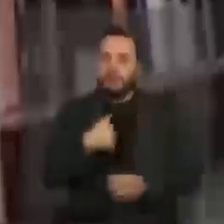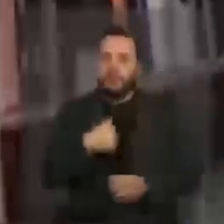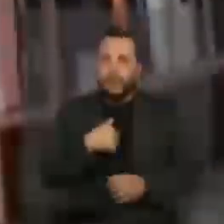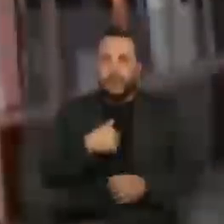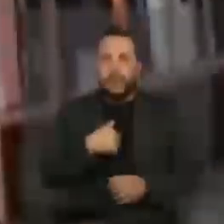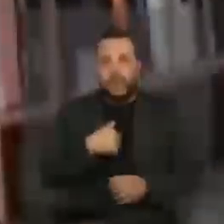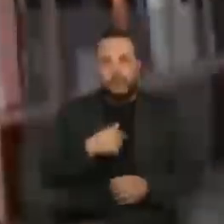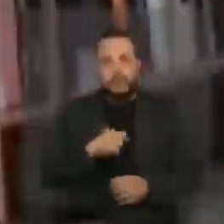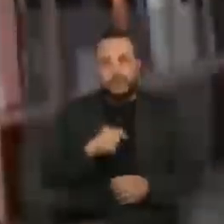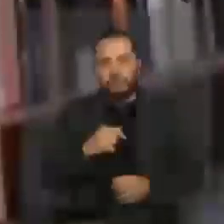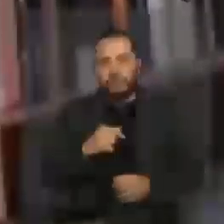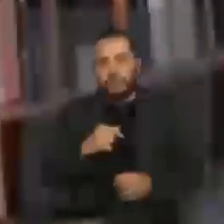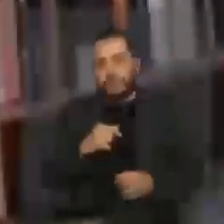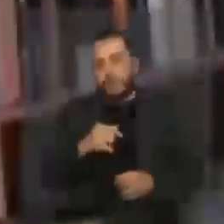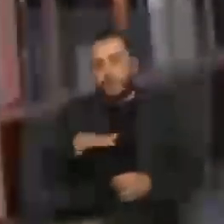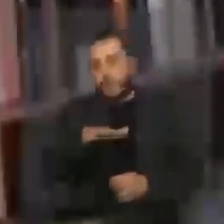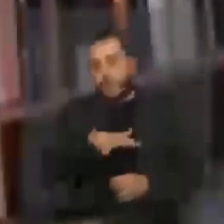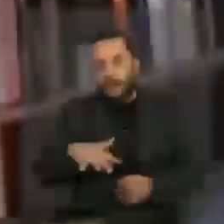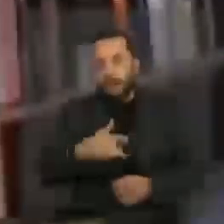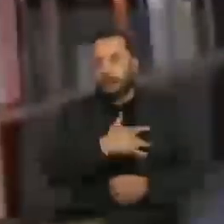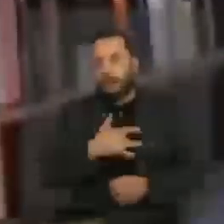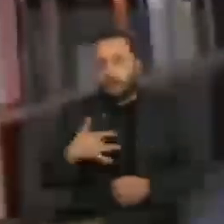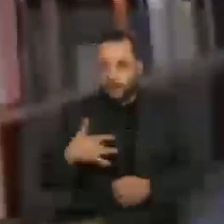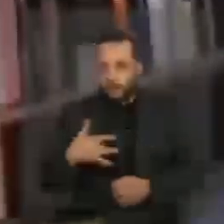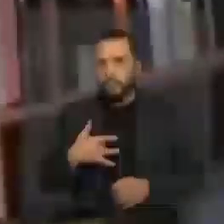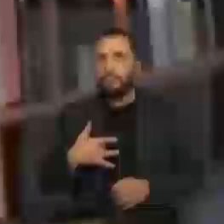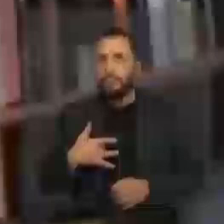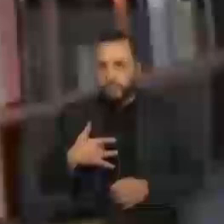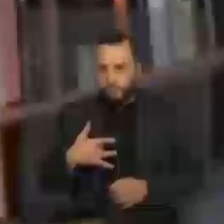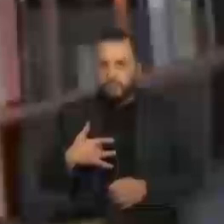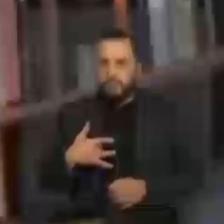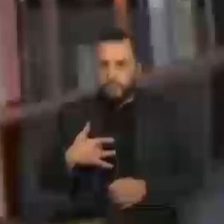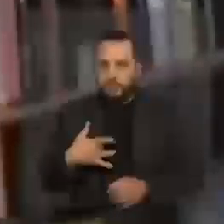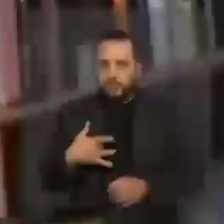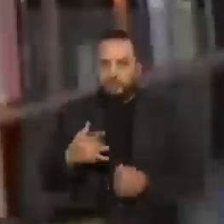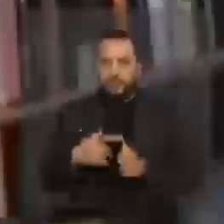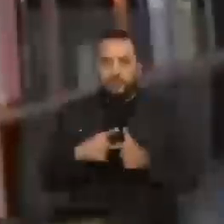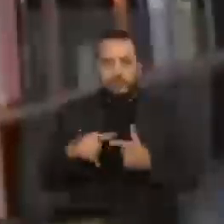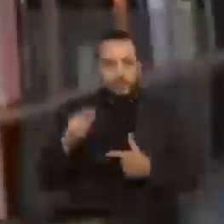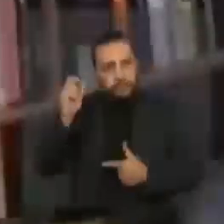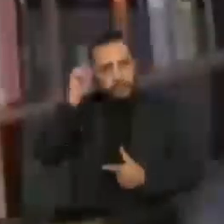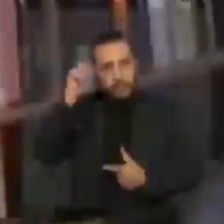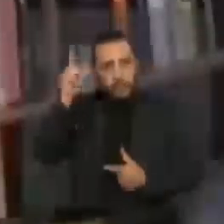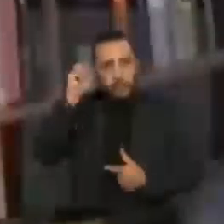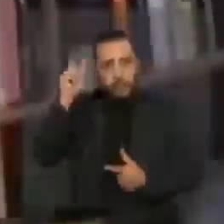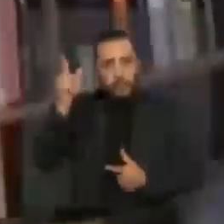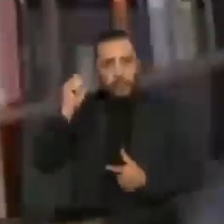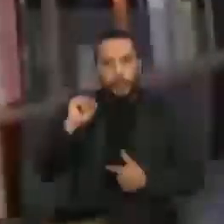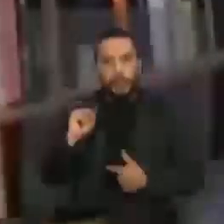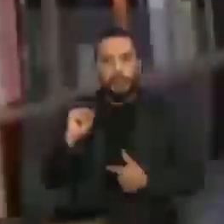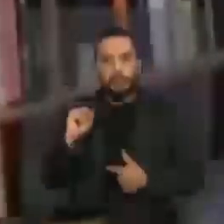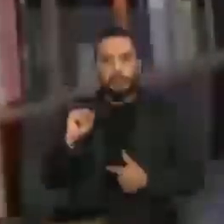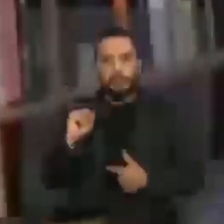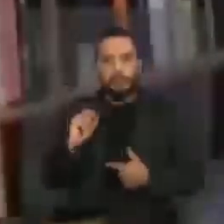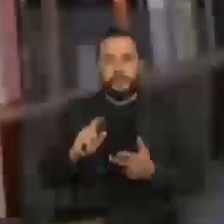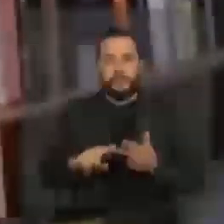áreas de saúde, o S de saúde, portanto, cultura.